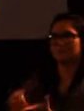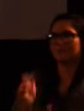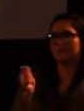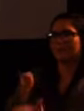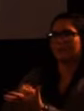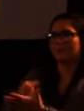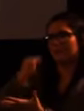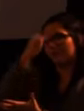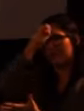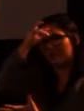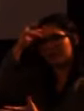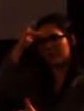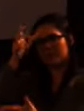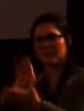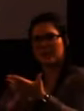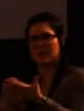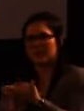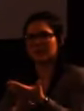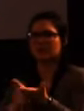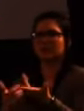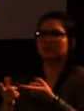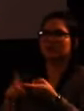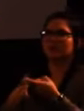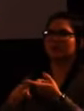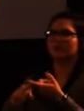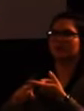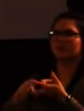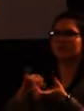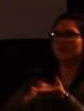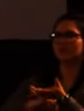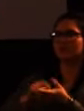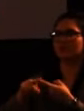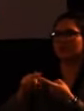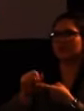Você não paga outorga onerosa, você não paga transferência,